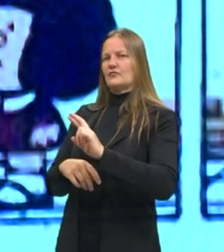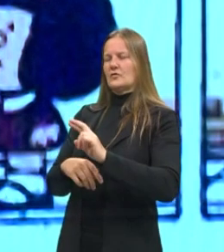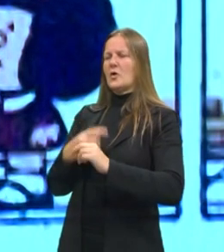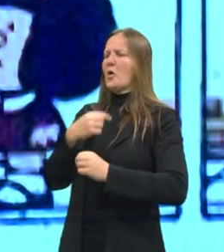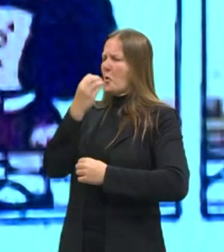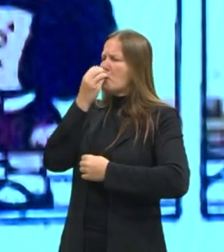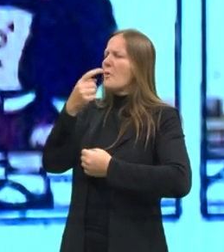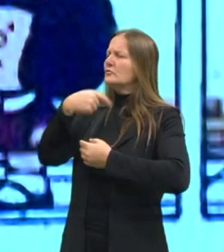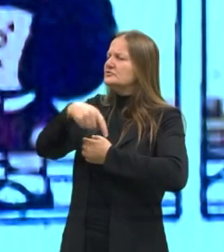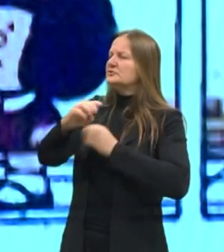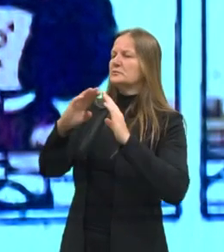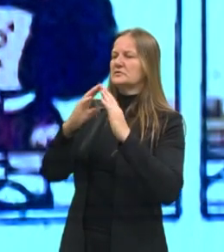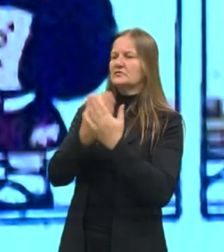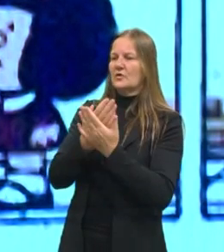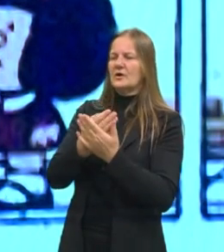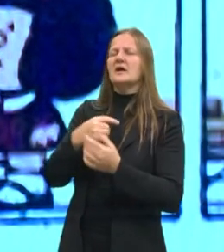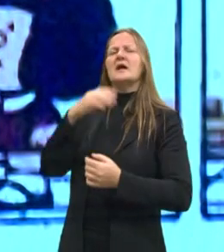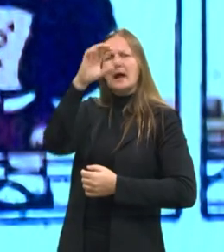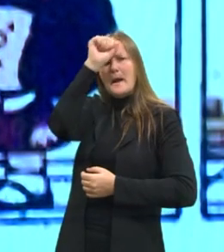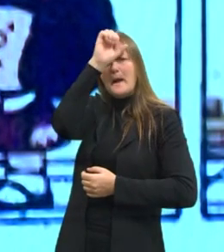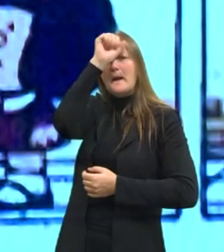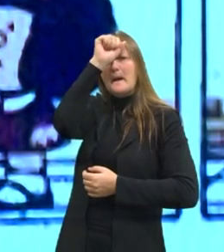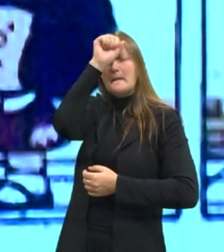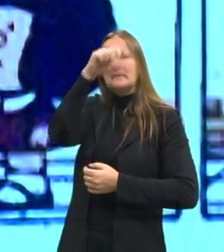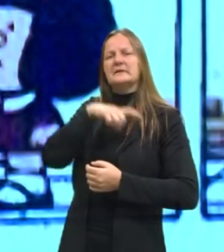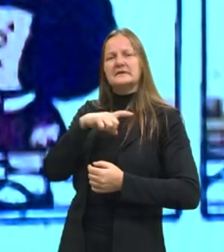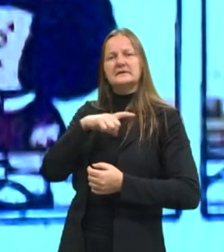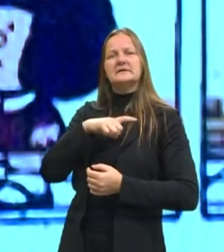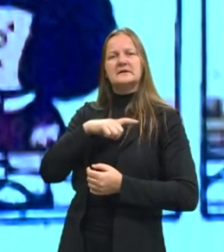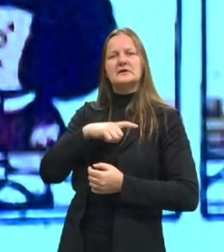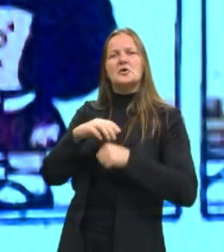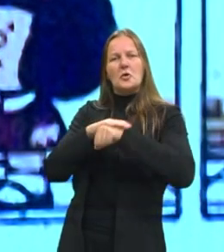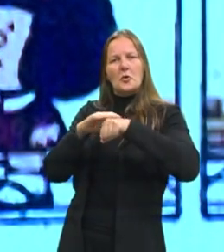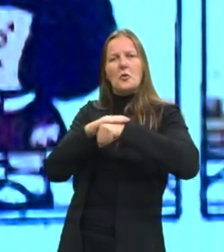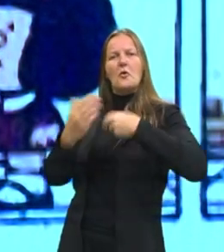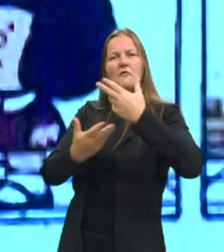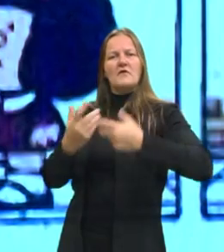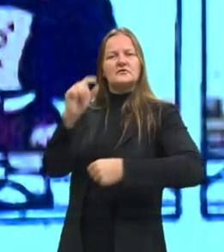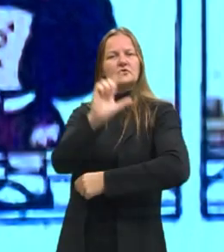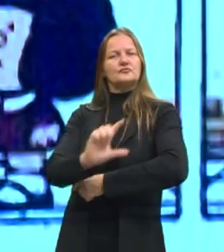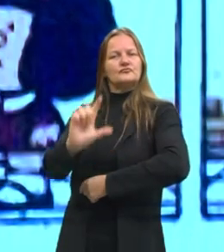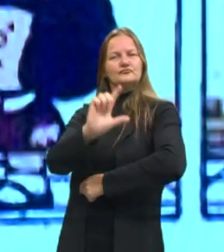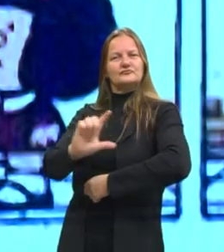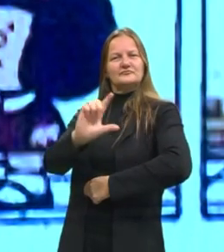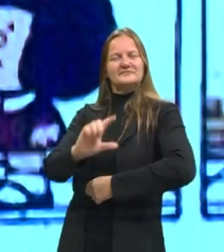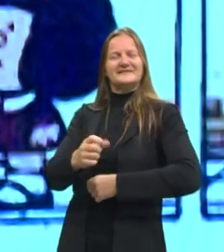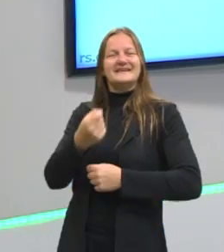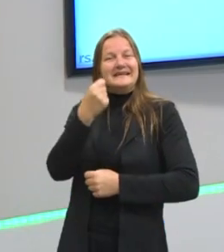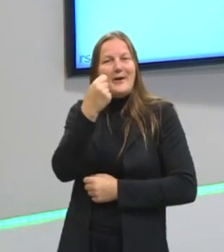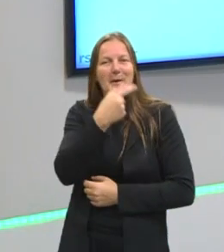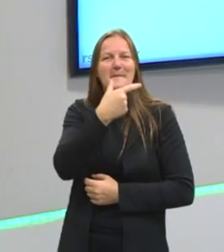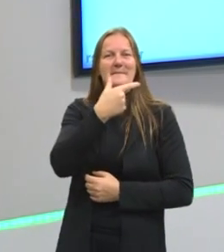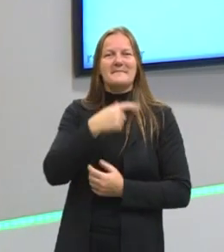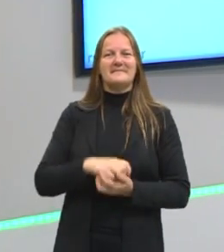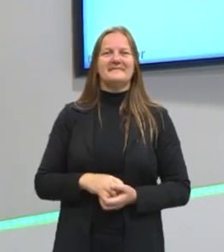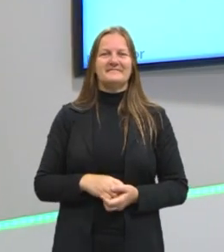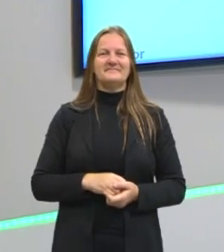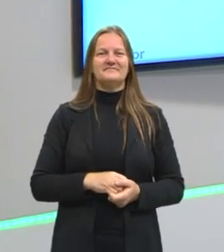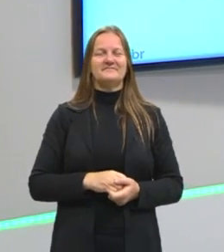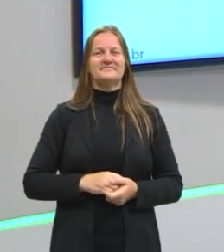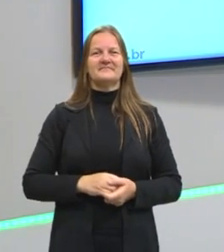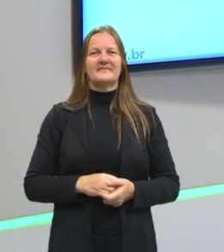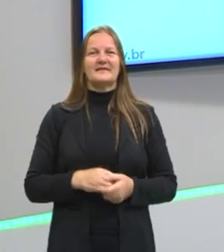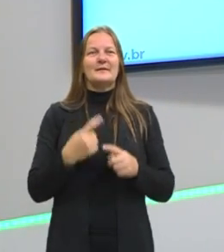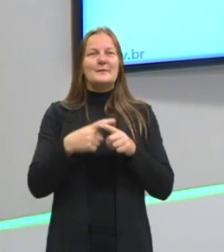bom de ir para a escola é que a gente pode ter conversas literárias, tá? Então, exatamente aqui,